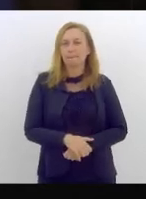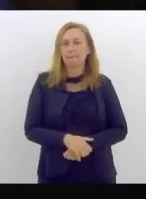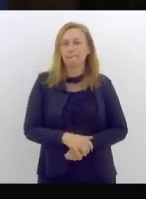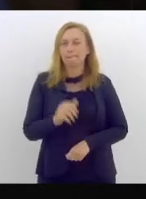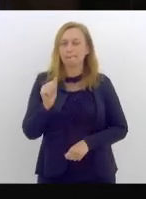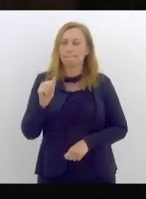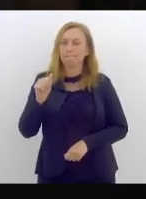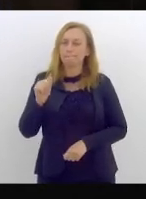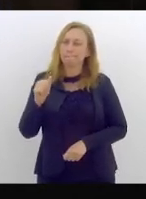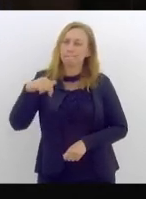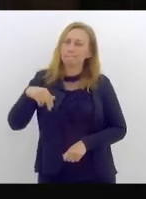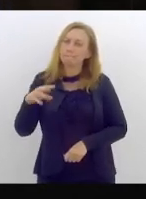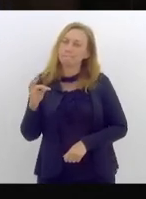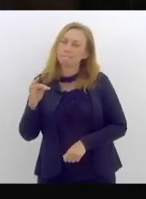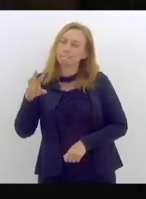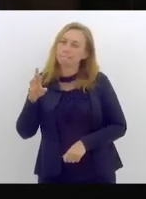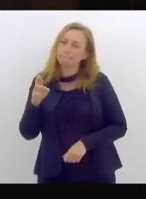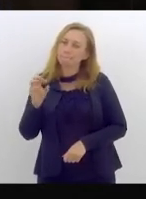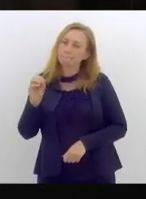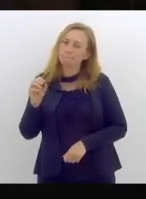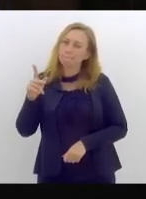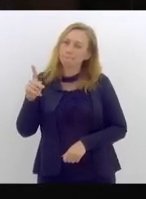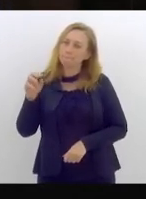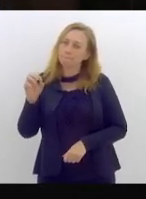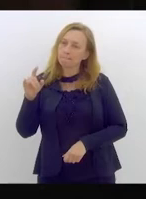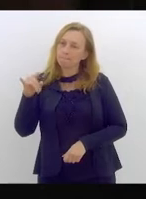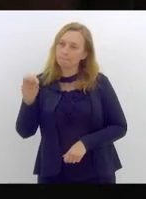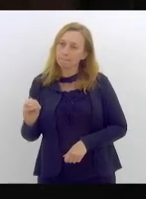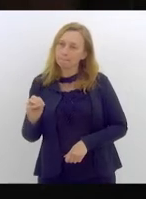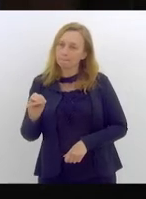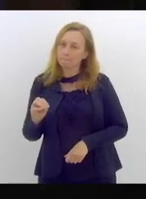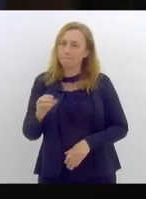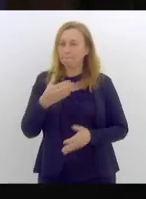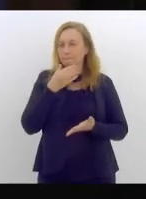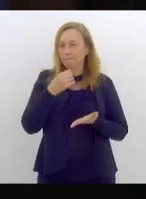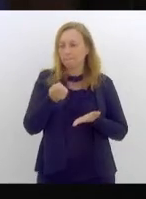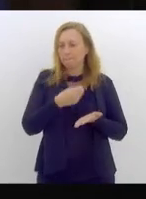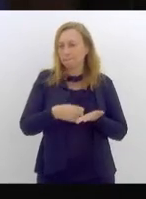antropólogo etnólogo escritor